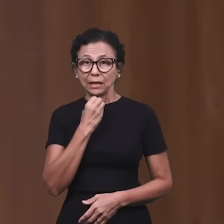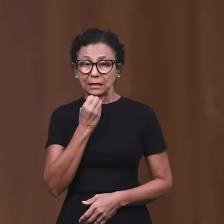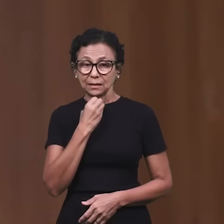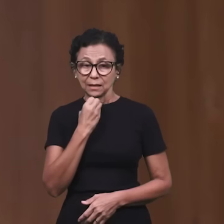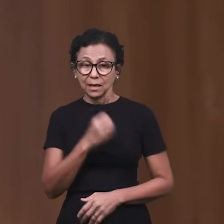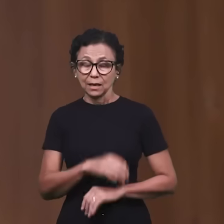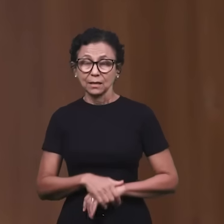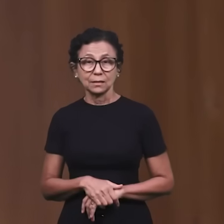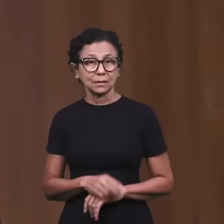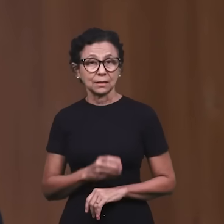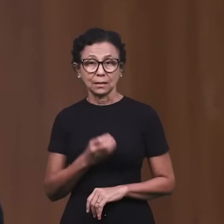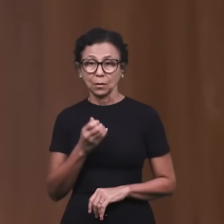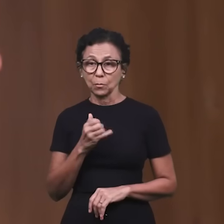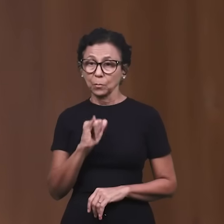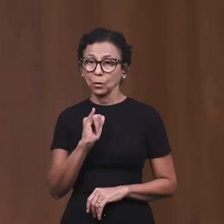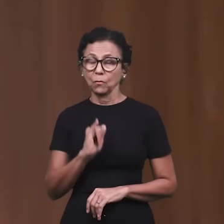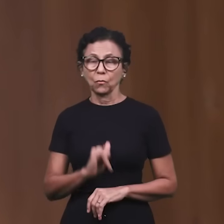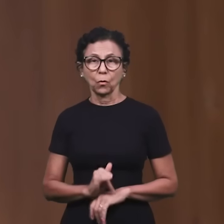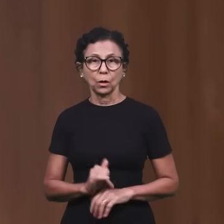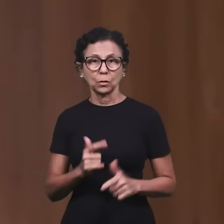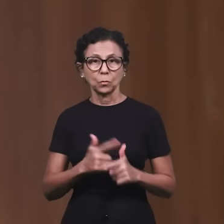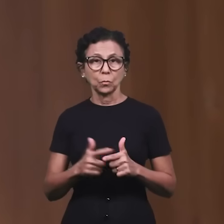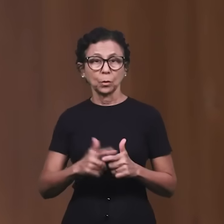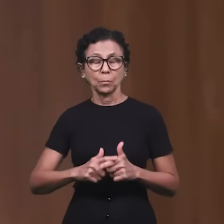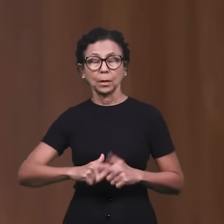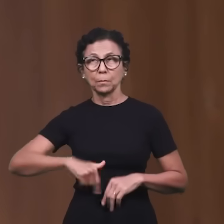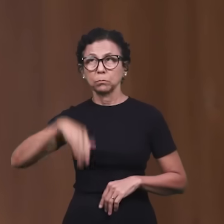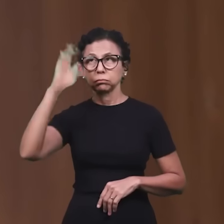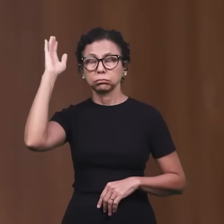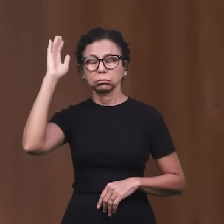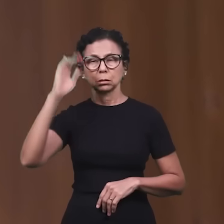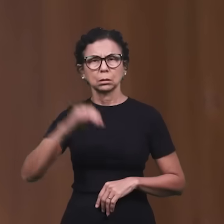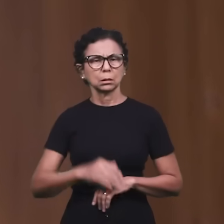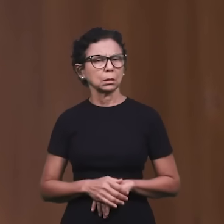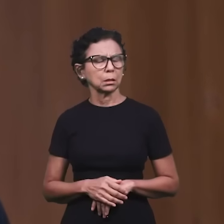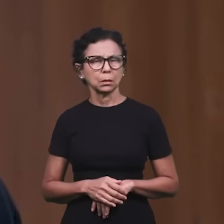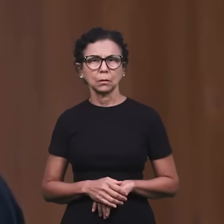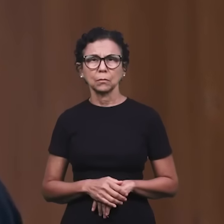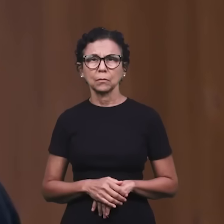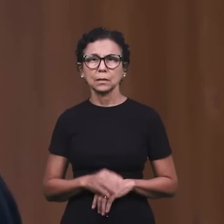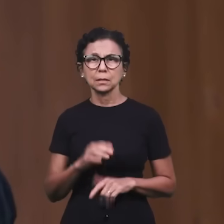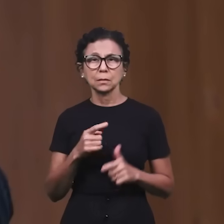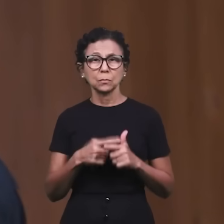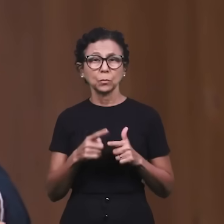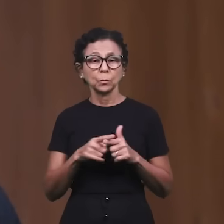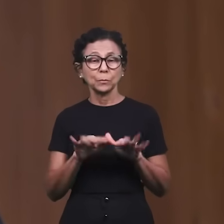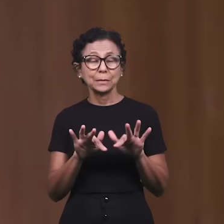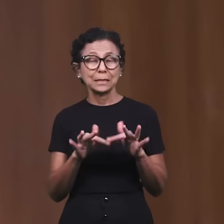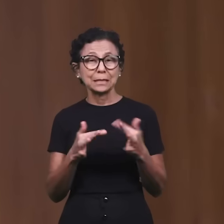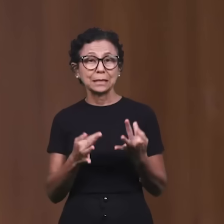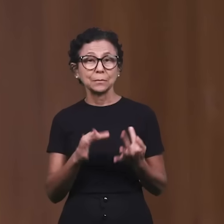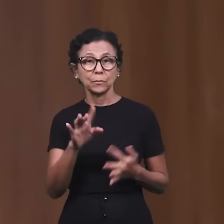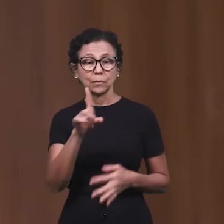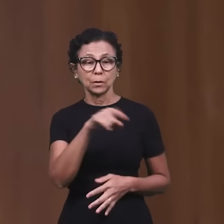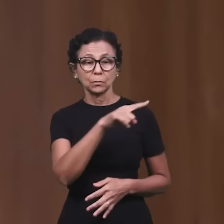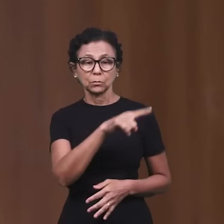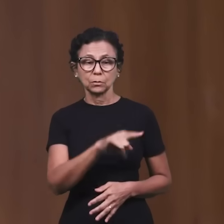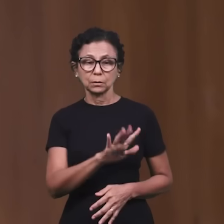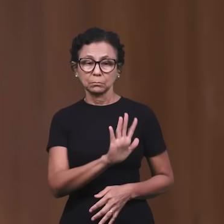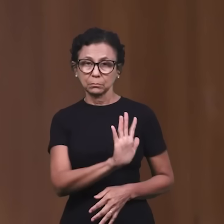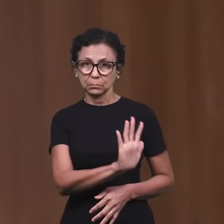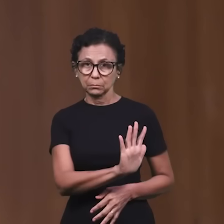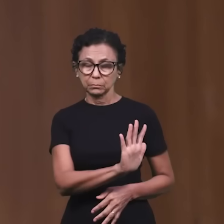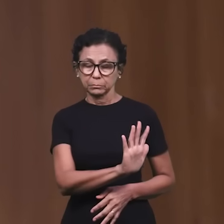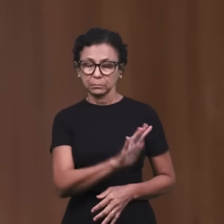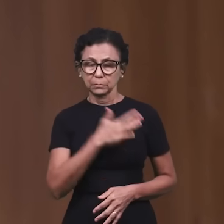não provoquem grandes incêndios dentro da casa, mas pelo contrário, que uma fagulha ela possa ser anulada ali,